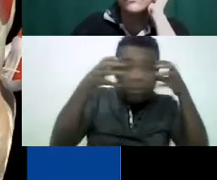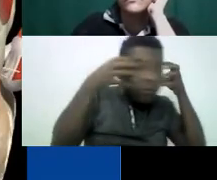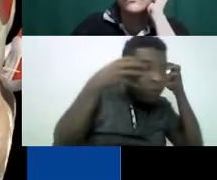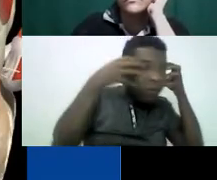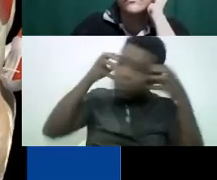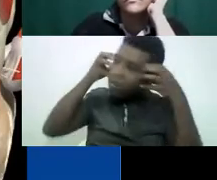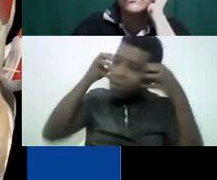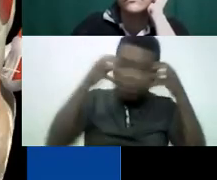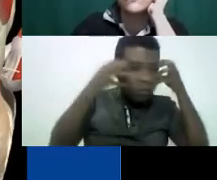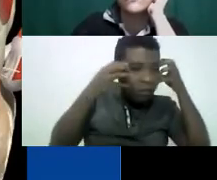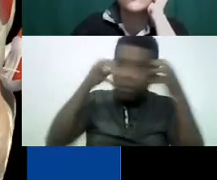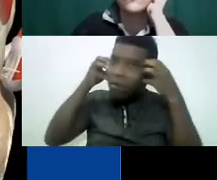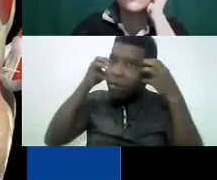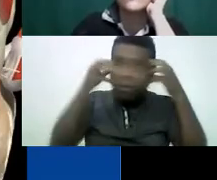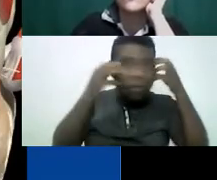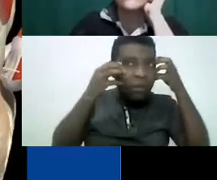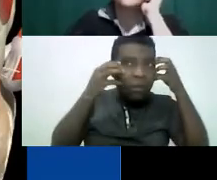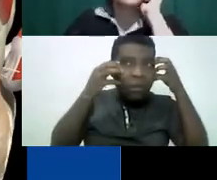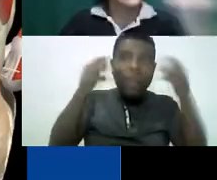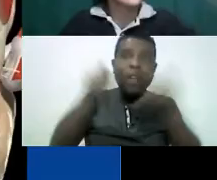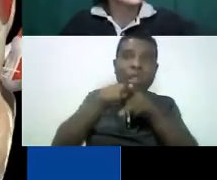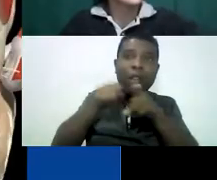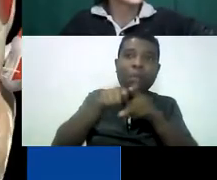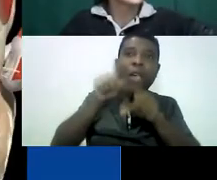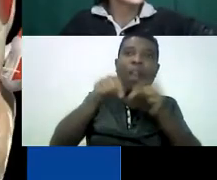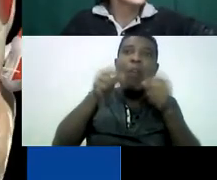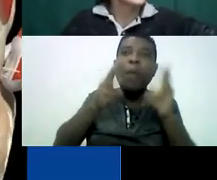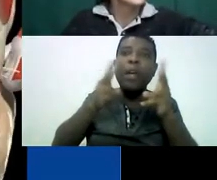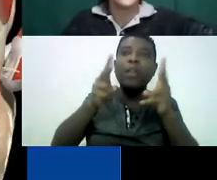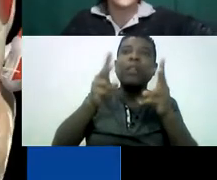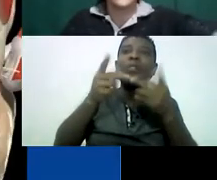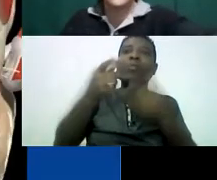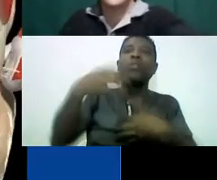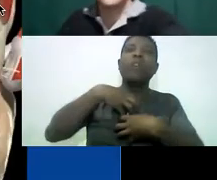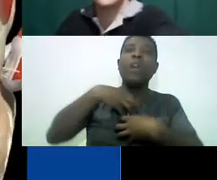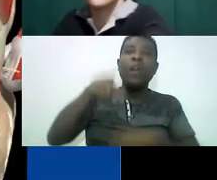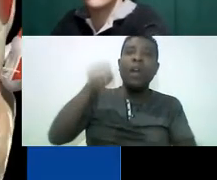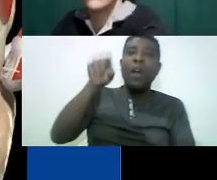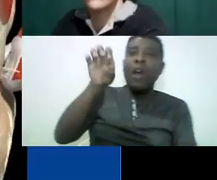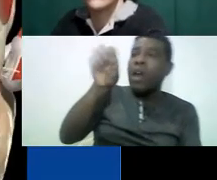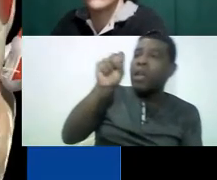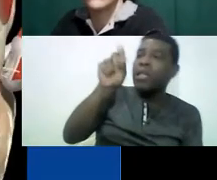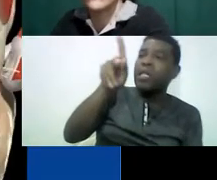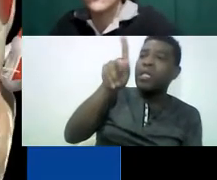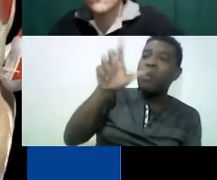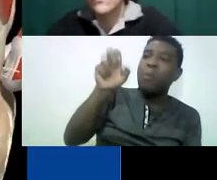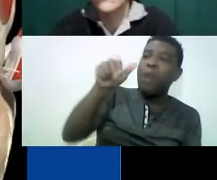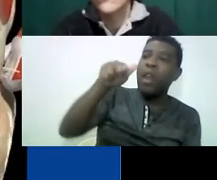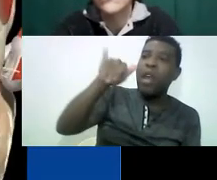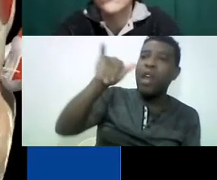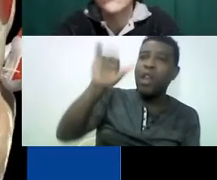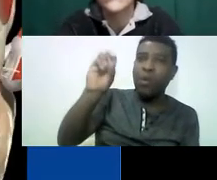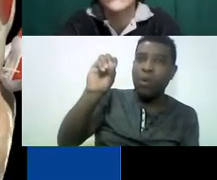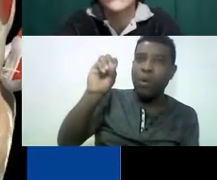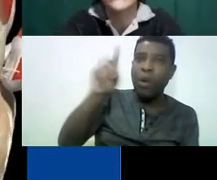desculpa, inclina e roda para o mesmo lado, tá? Então, o esplênio da cabeça, ele está inserido aqui na cabeça.